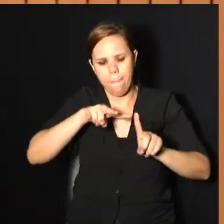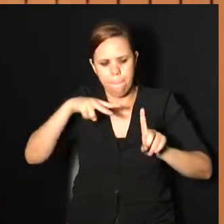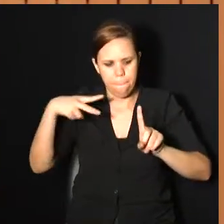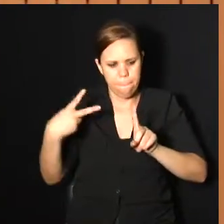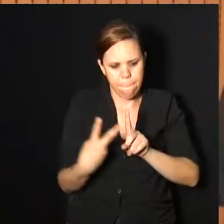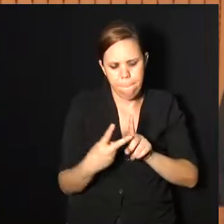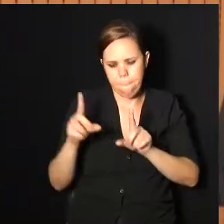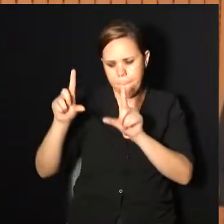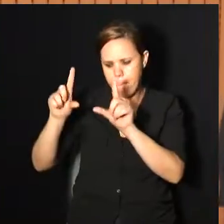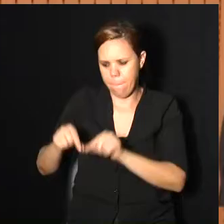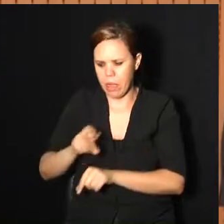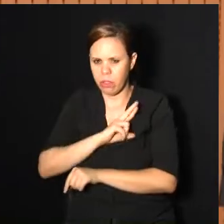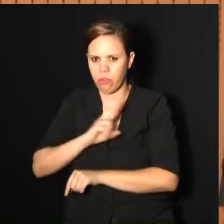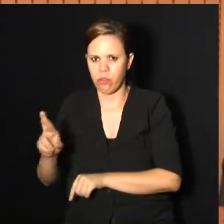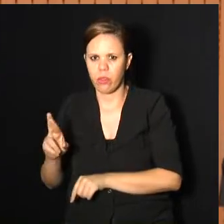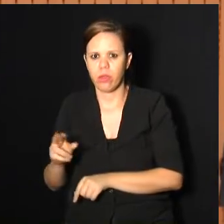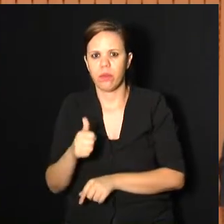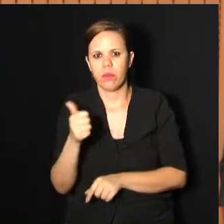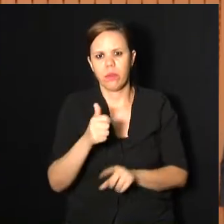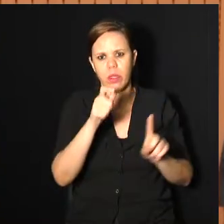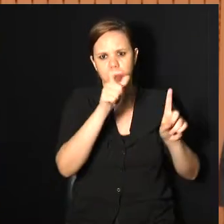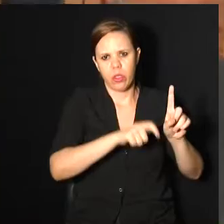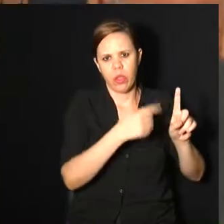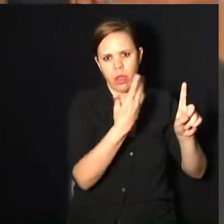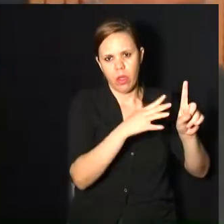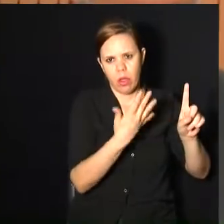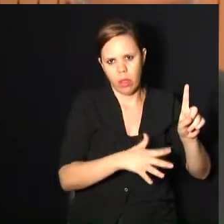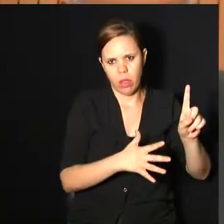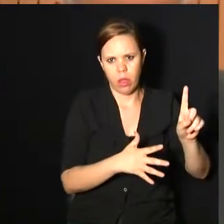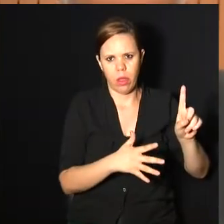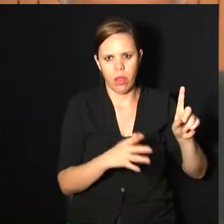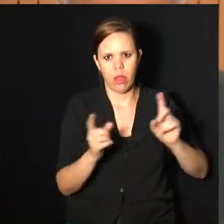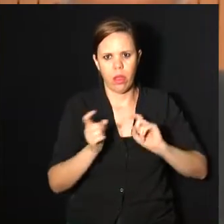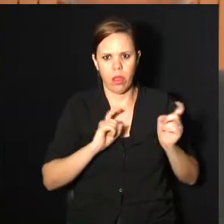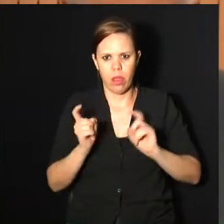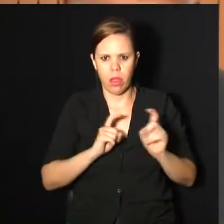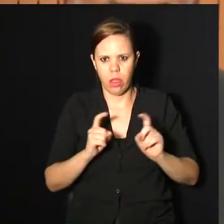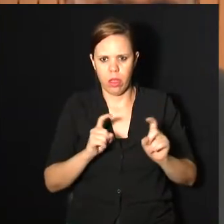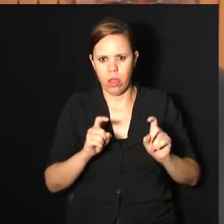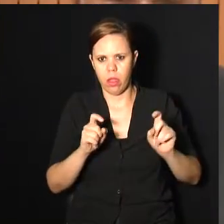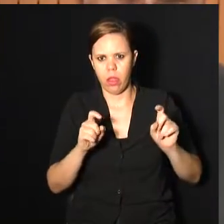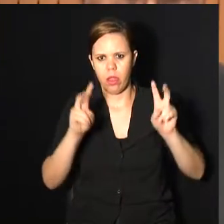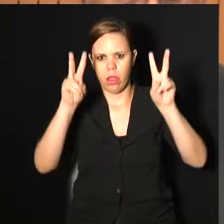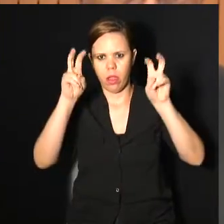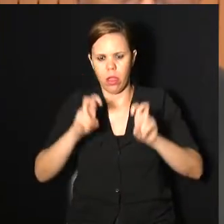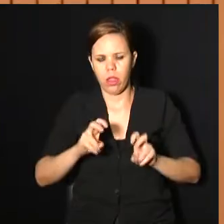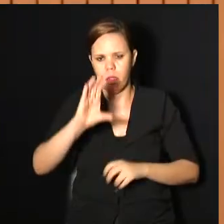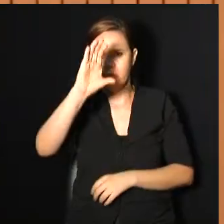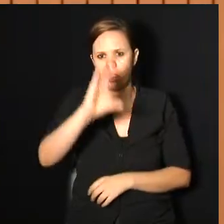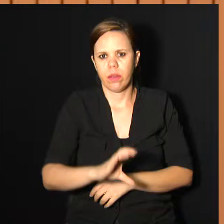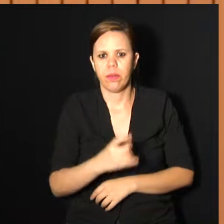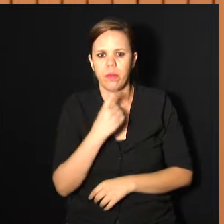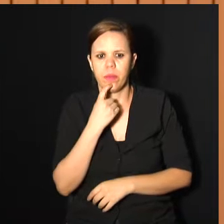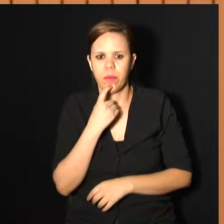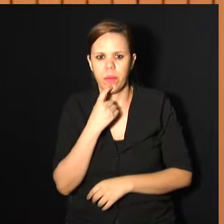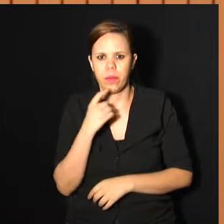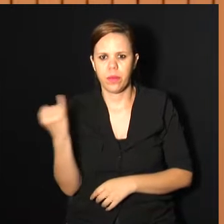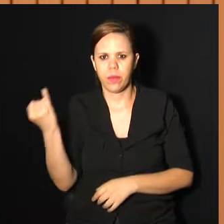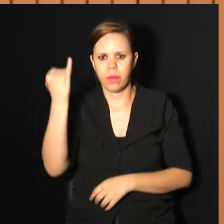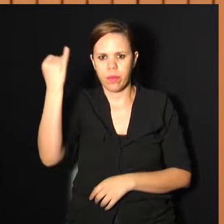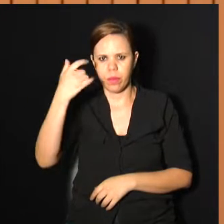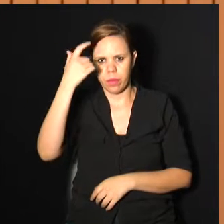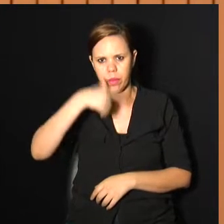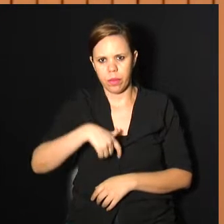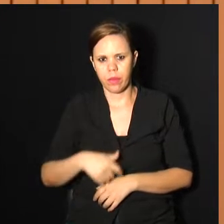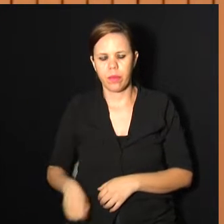menos religiosa. Os primeiros homenageados da solene reunião receberam o título de cidadão campineiro. Que é importante para